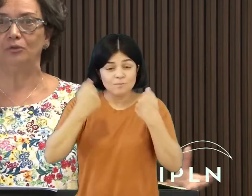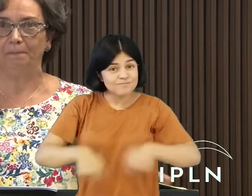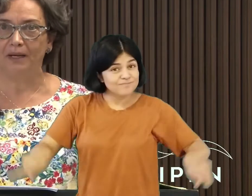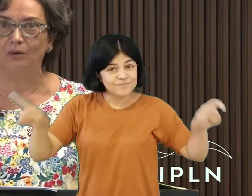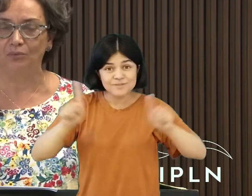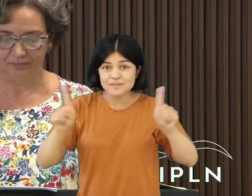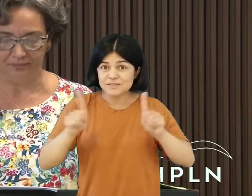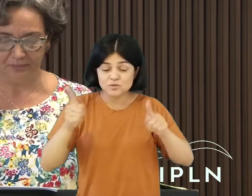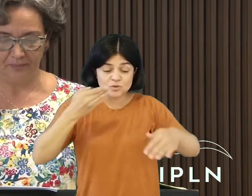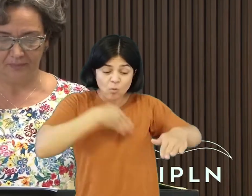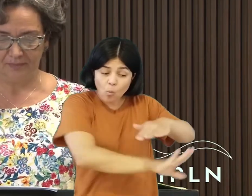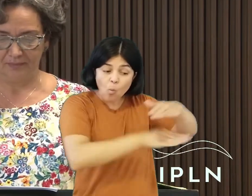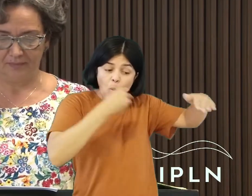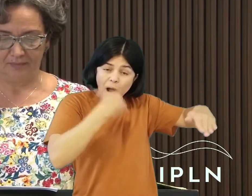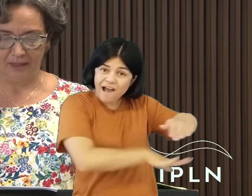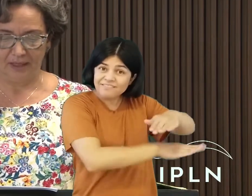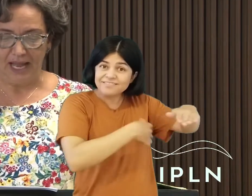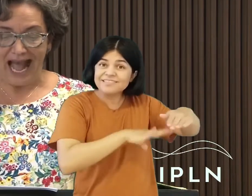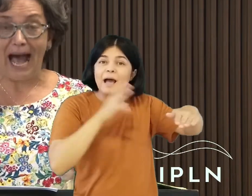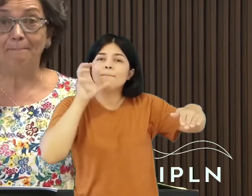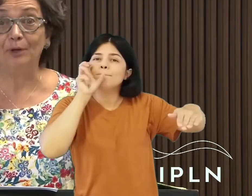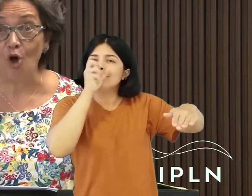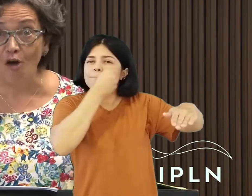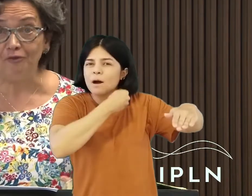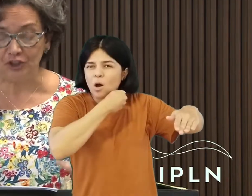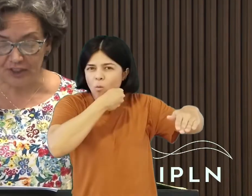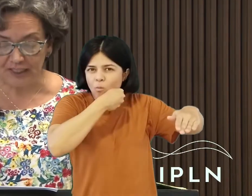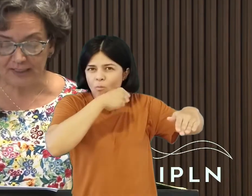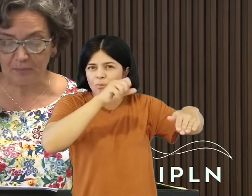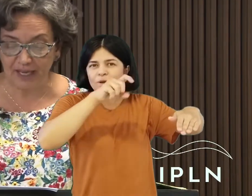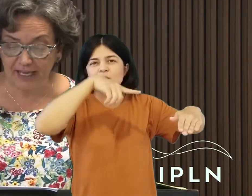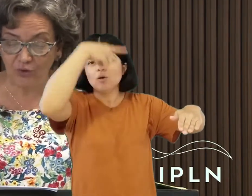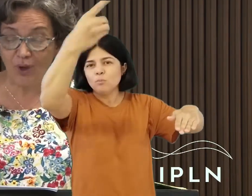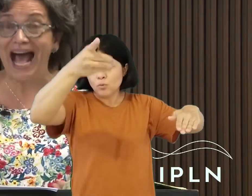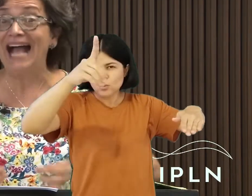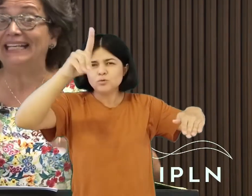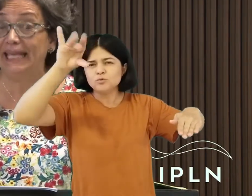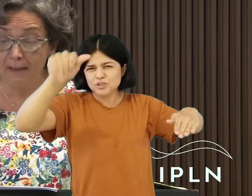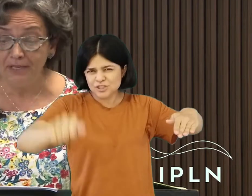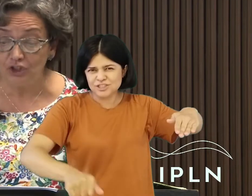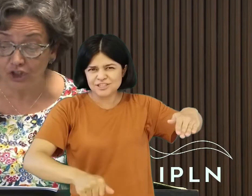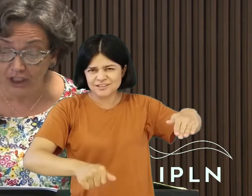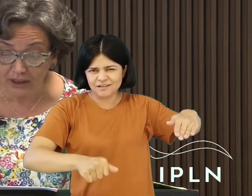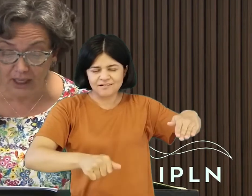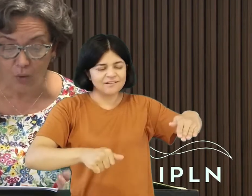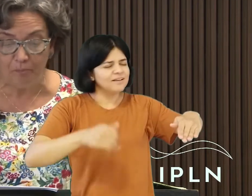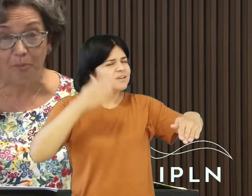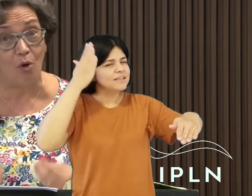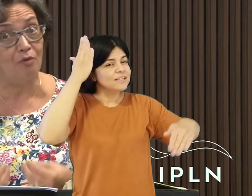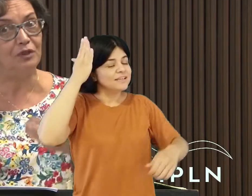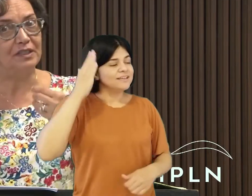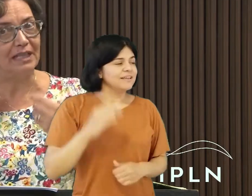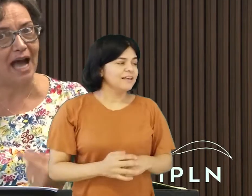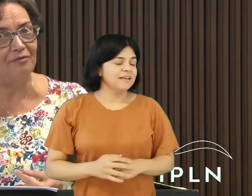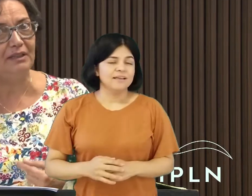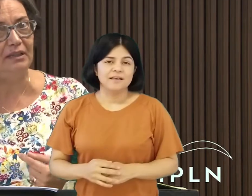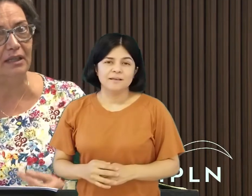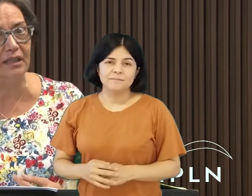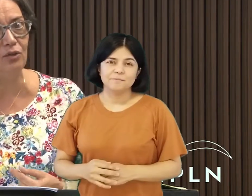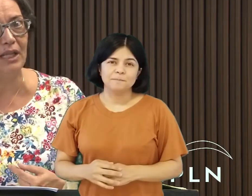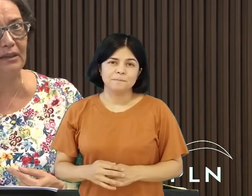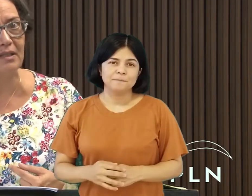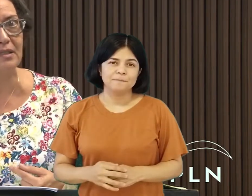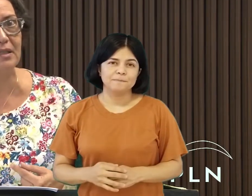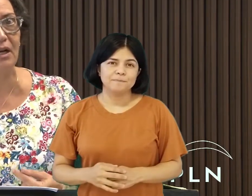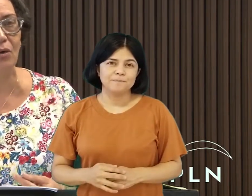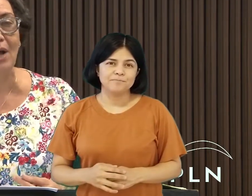estoque de pão. A prova diz respeito a que medida o povo estava